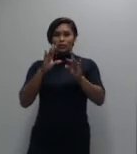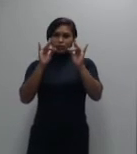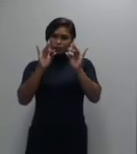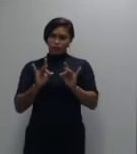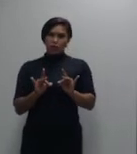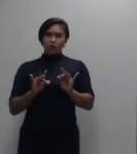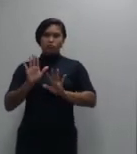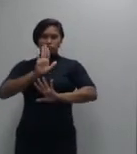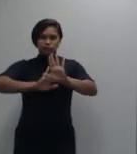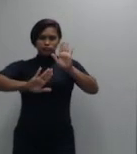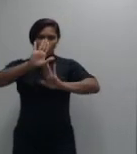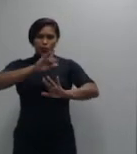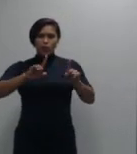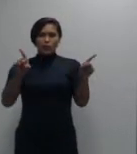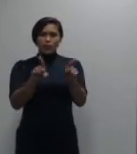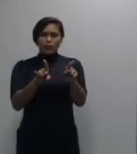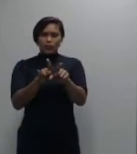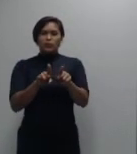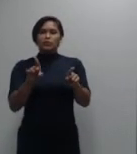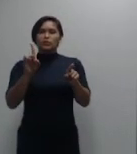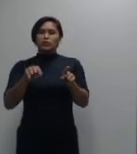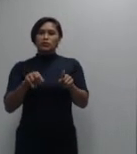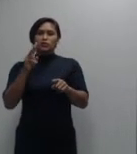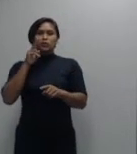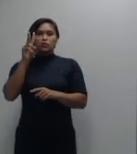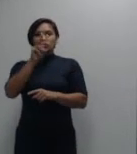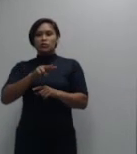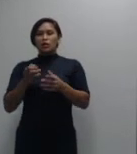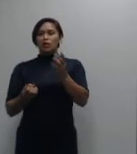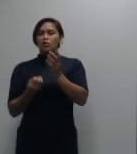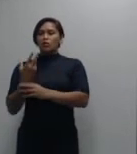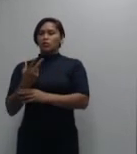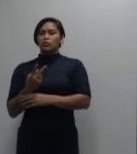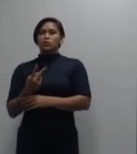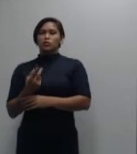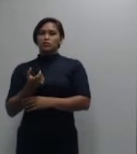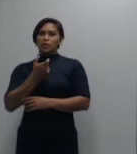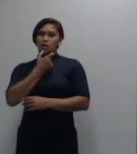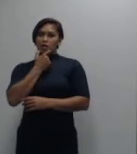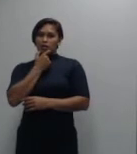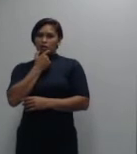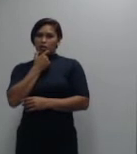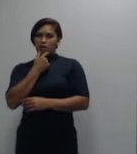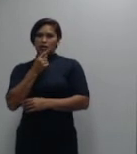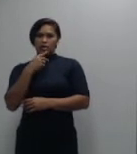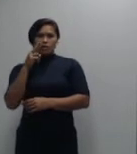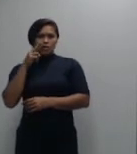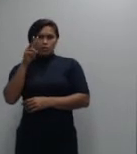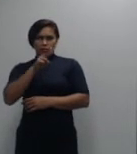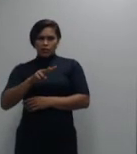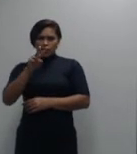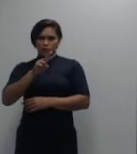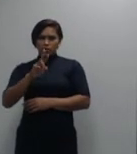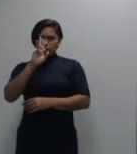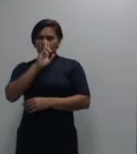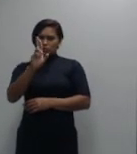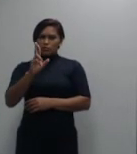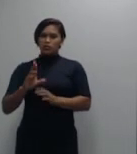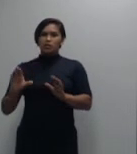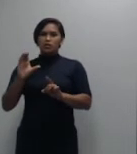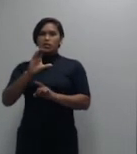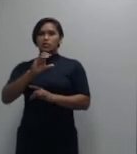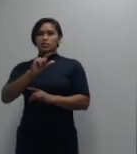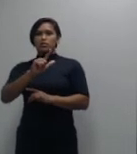de Inclusive a A Original em inglês para ver se nós estamos diante de responsabilidade civil